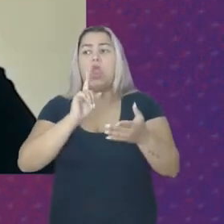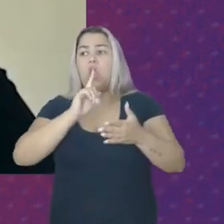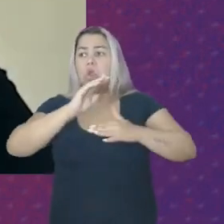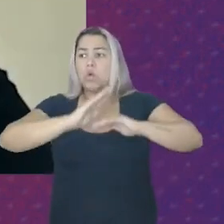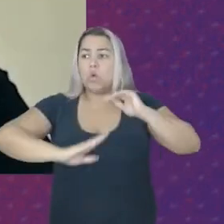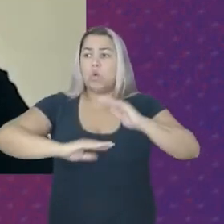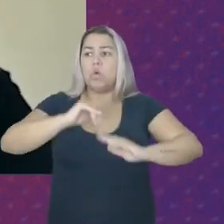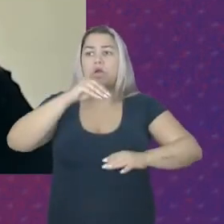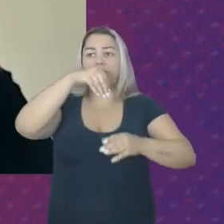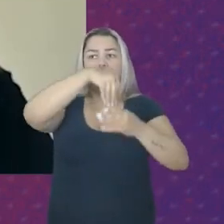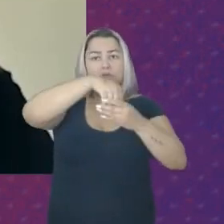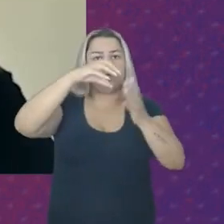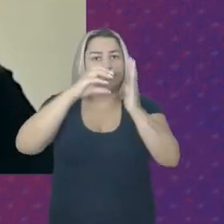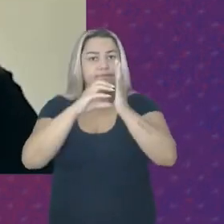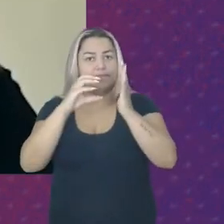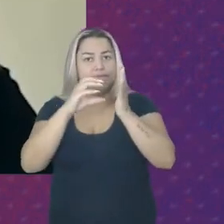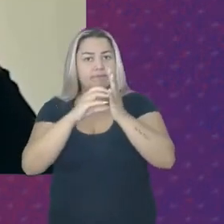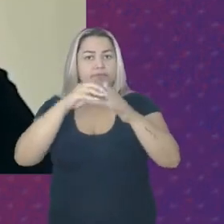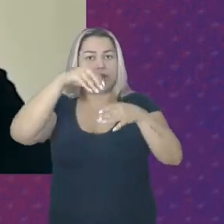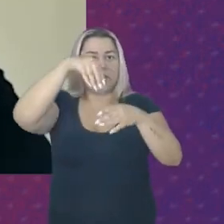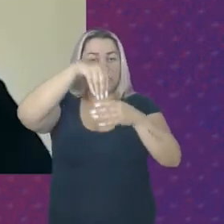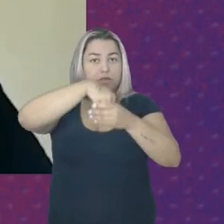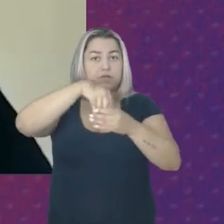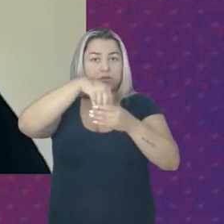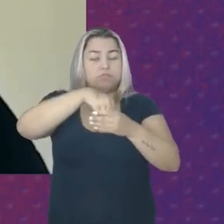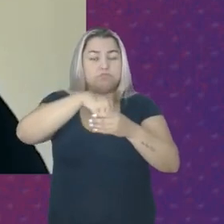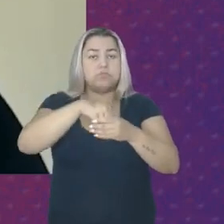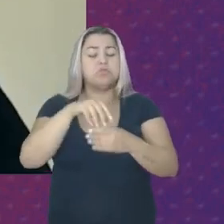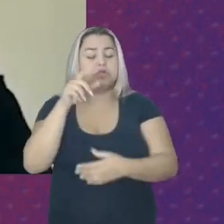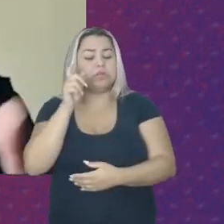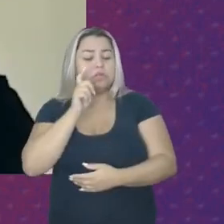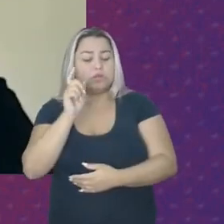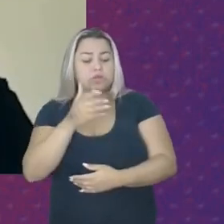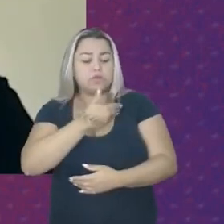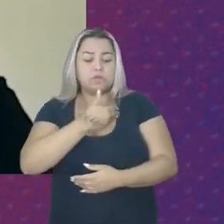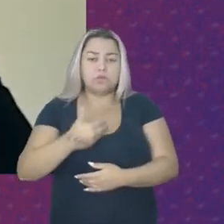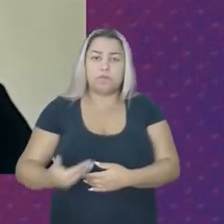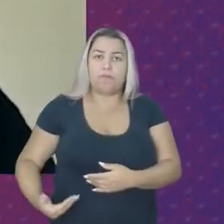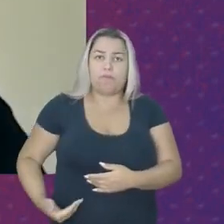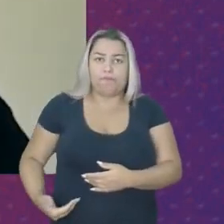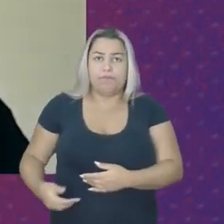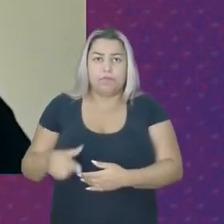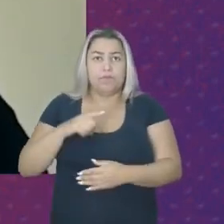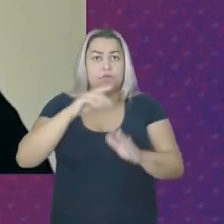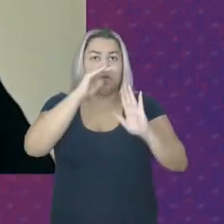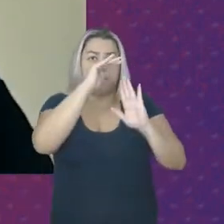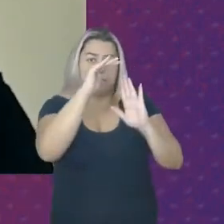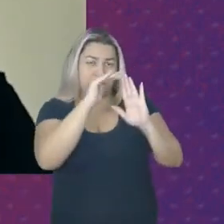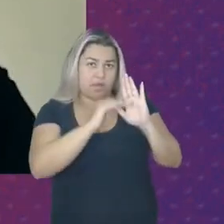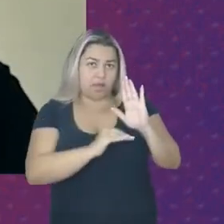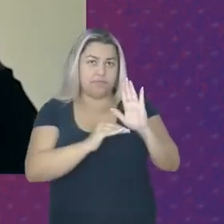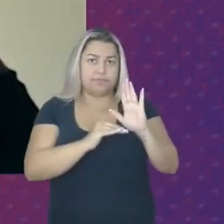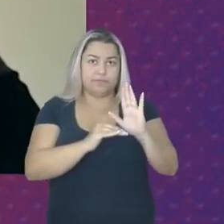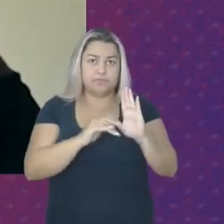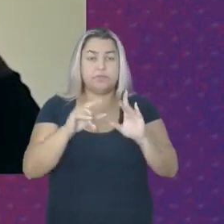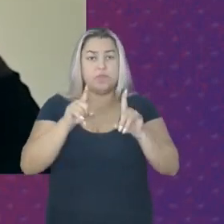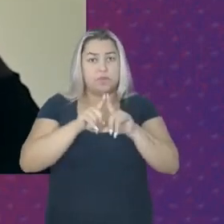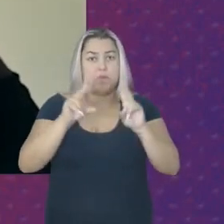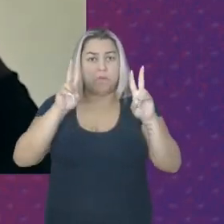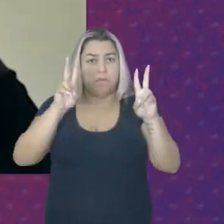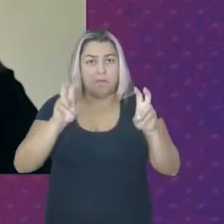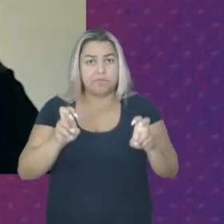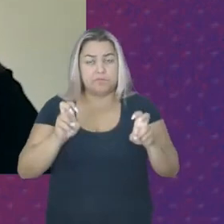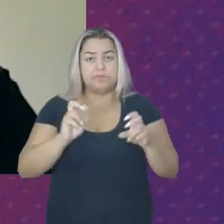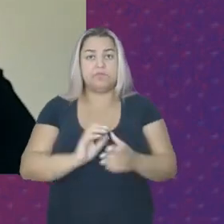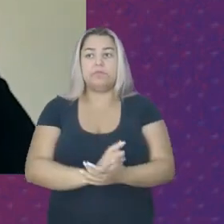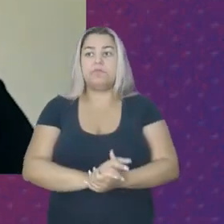mulheres dentro das campanhas e dentro dos partidos, isso também é de interesse público. Isso também pode ser uma das pautas que você debate e transforma em